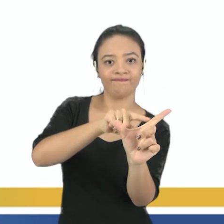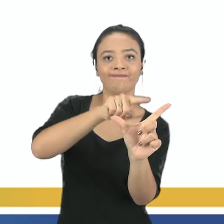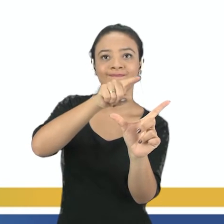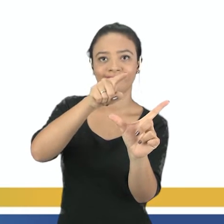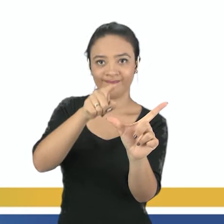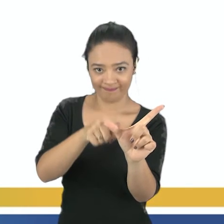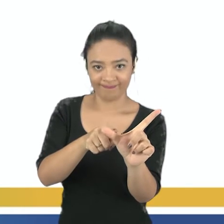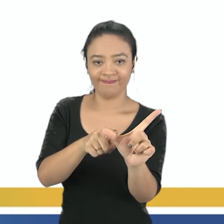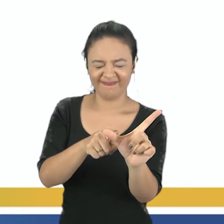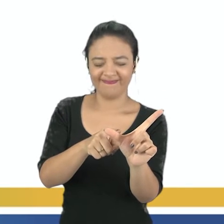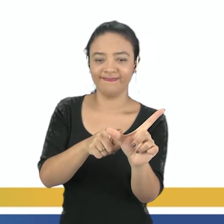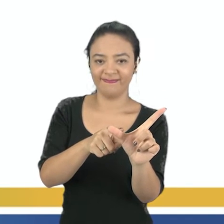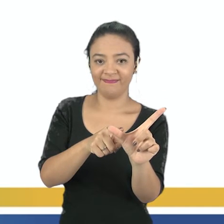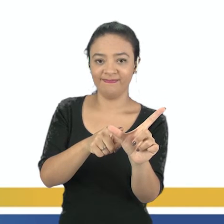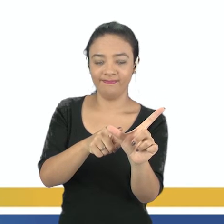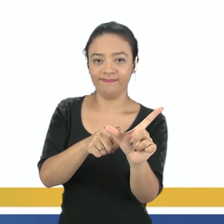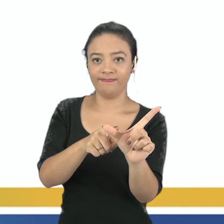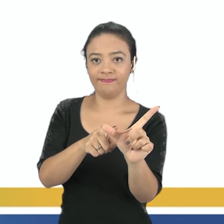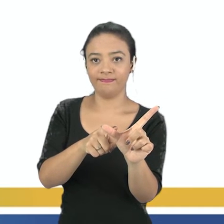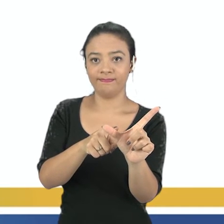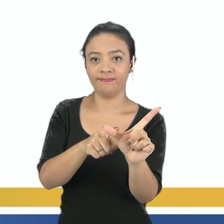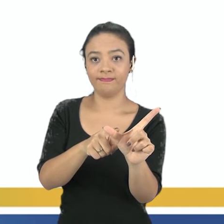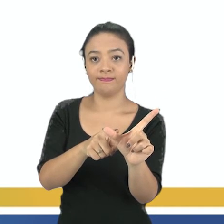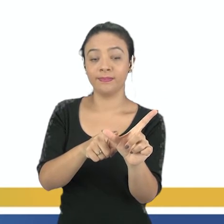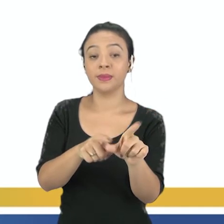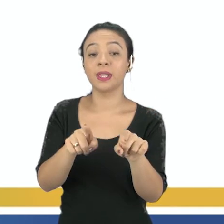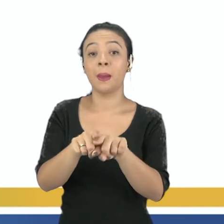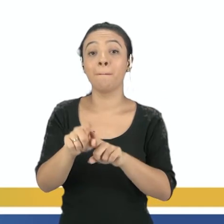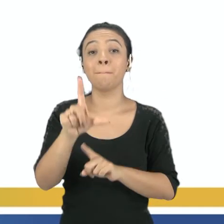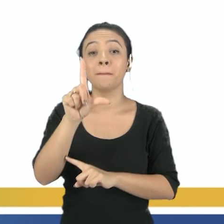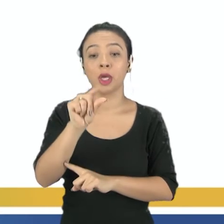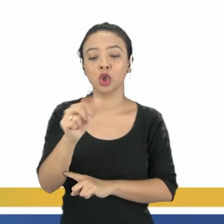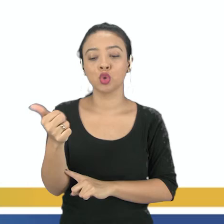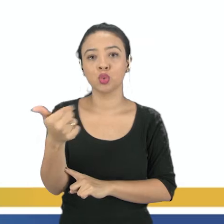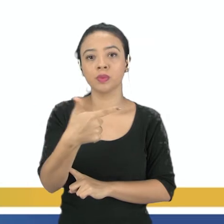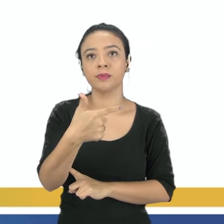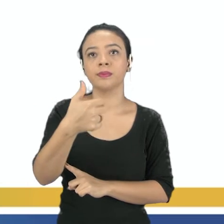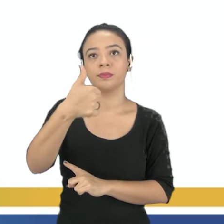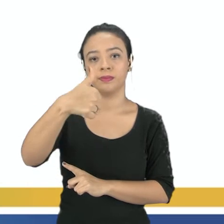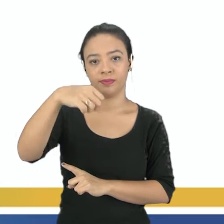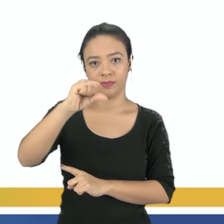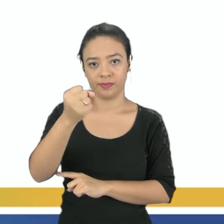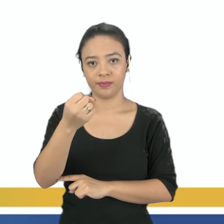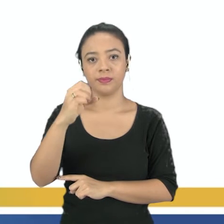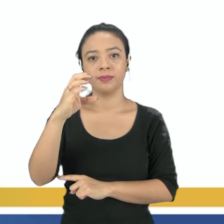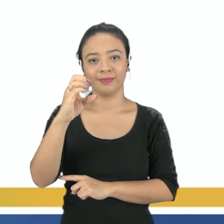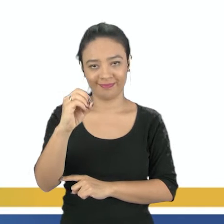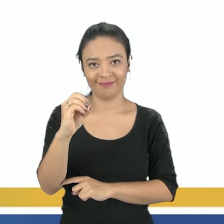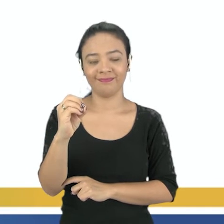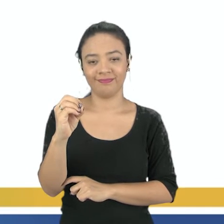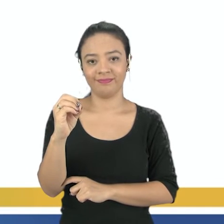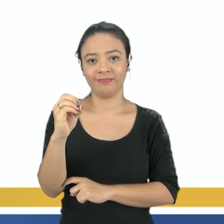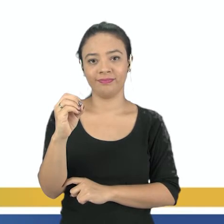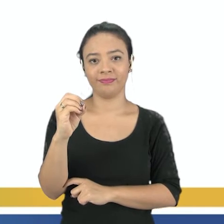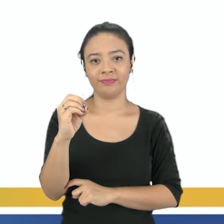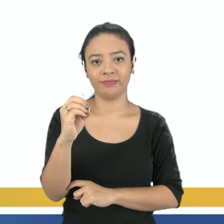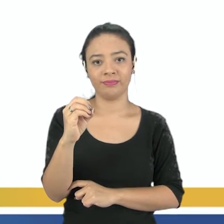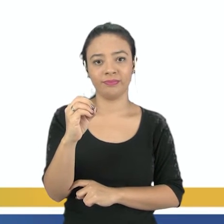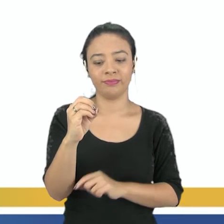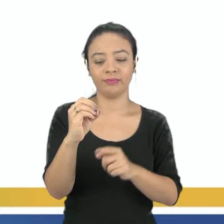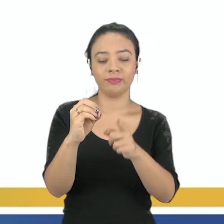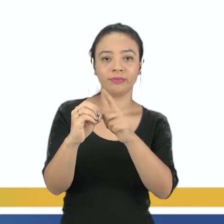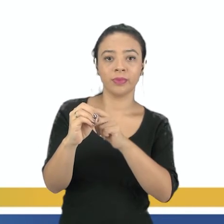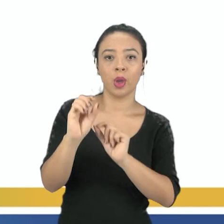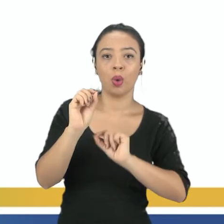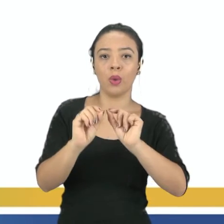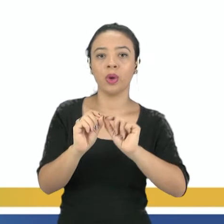maior do que a abertura do ângulo reto né e menor que 180 graus né o ângulo de 180 graus seria um